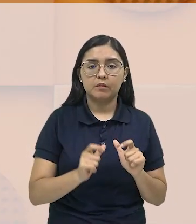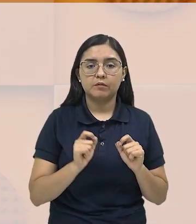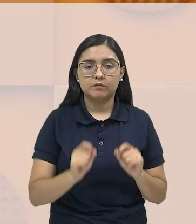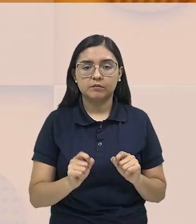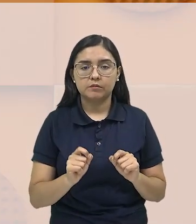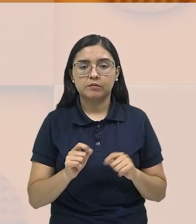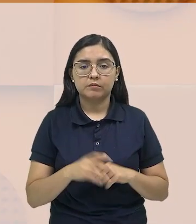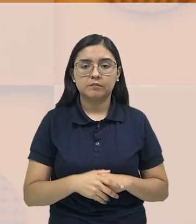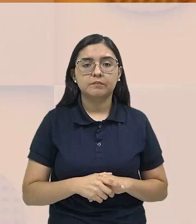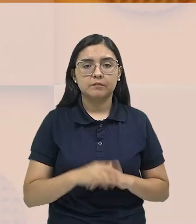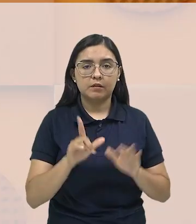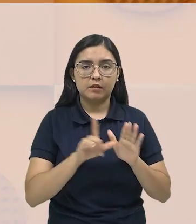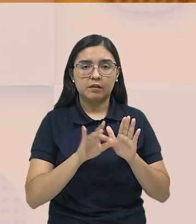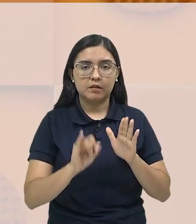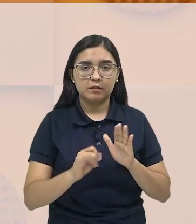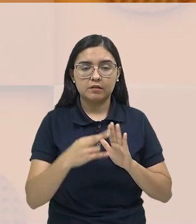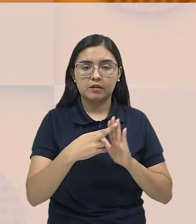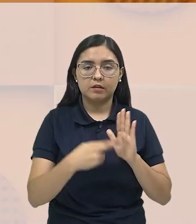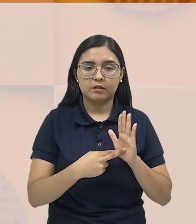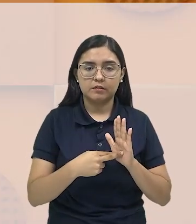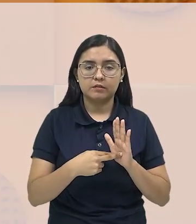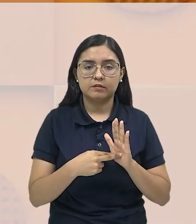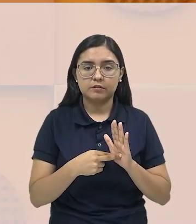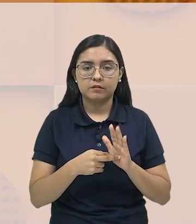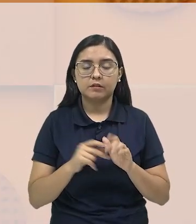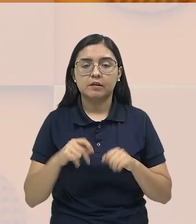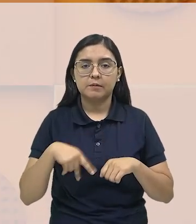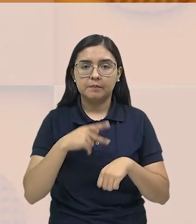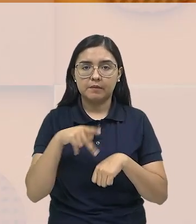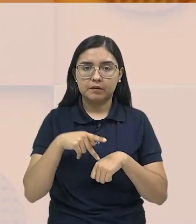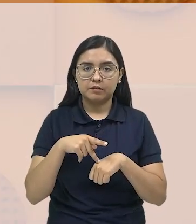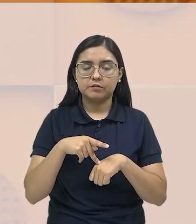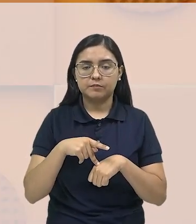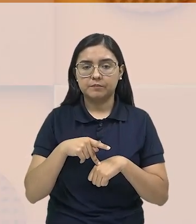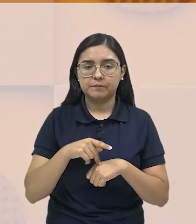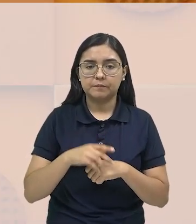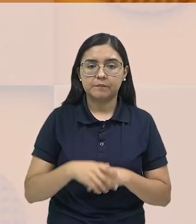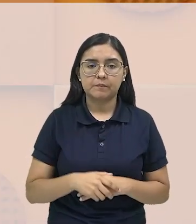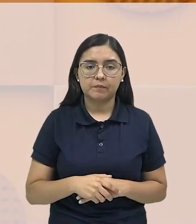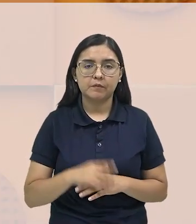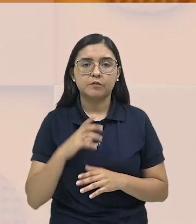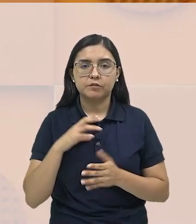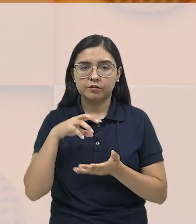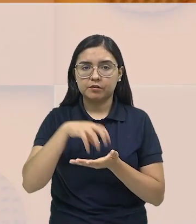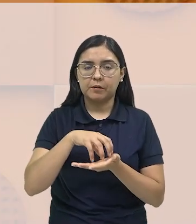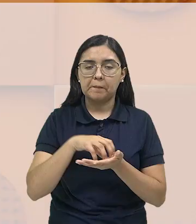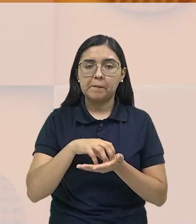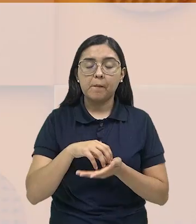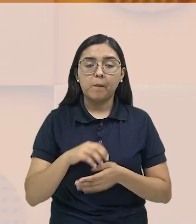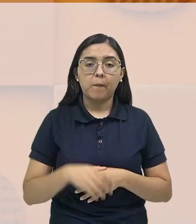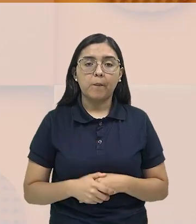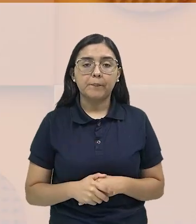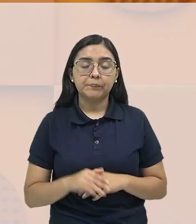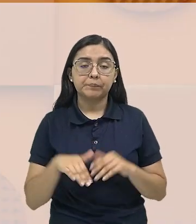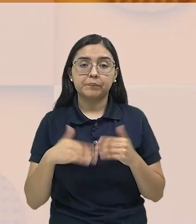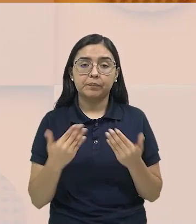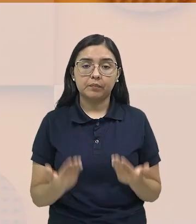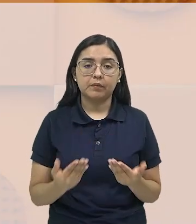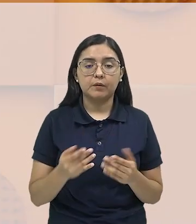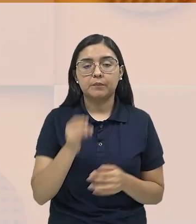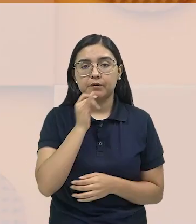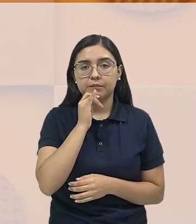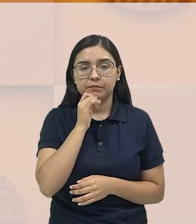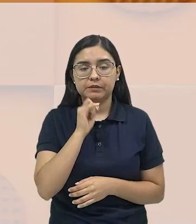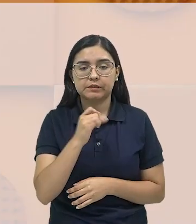segue as leis e as regras daquele país ao qual, né, o consulado faz parte. Então, se nós estamos